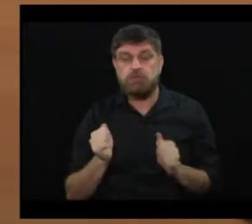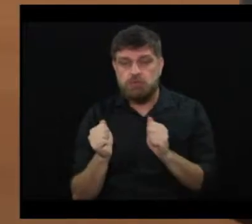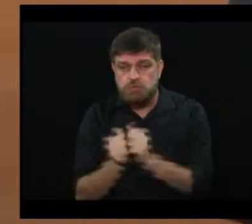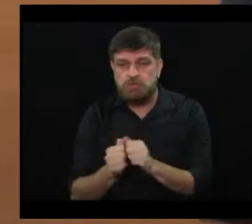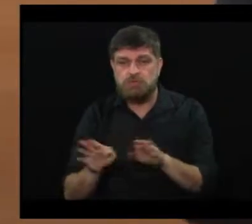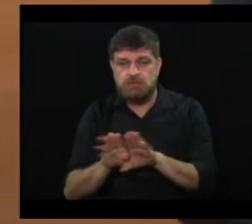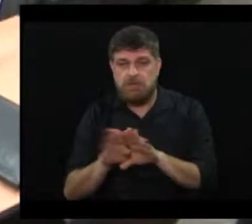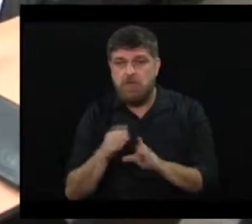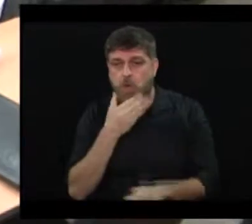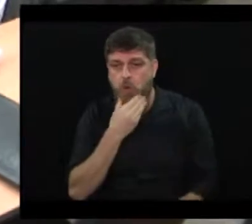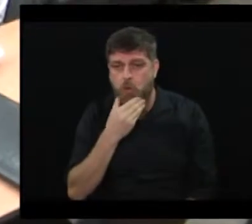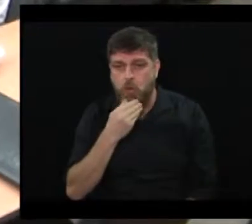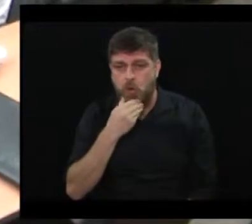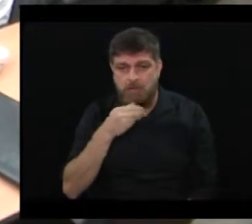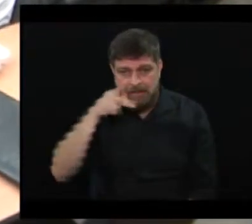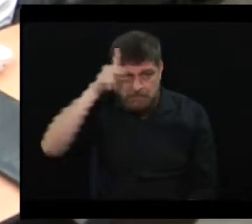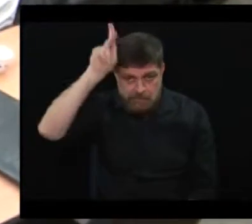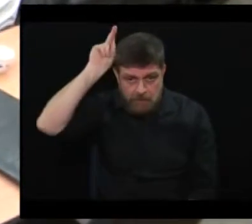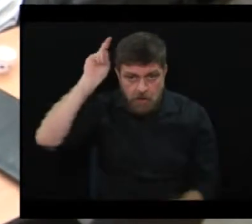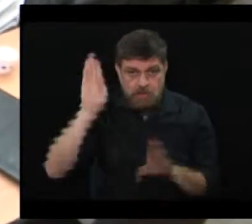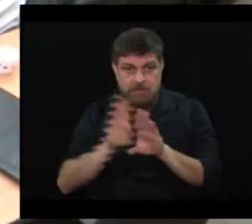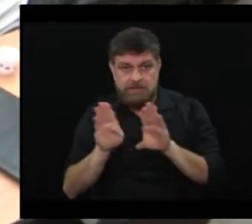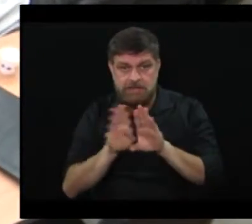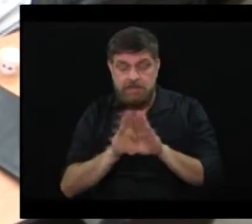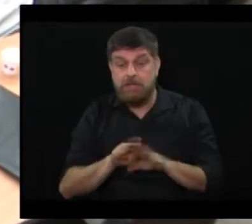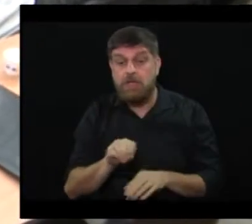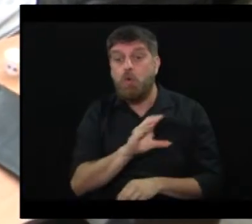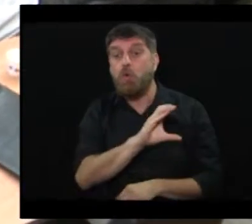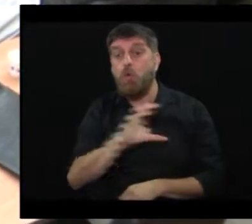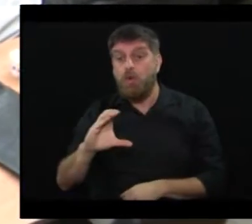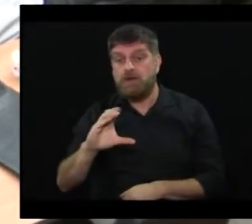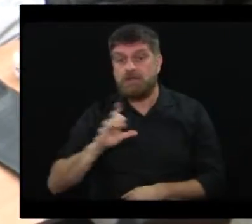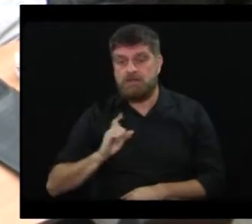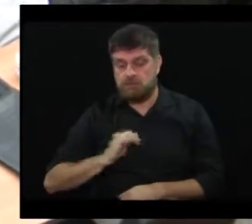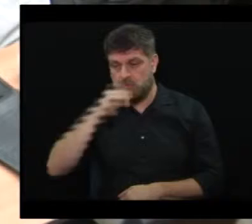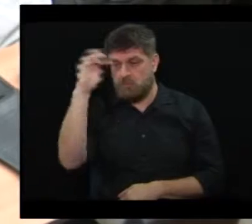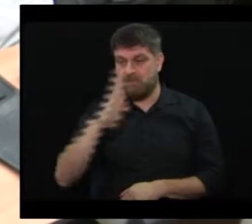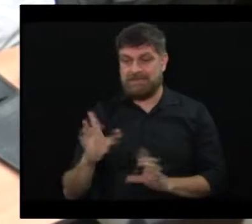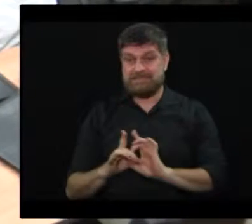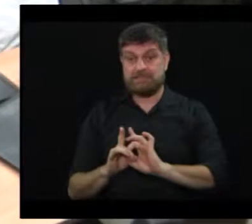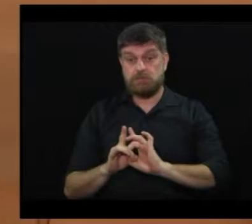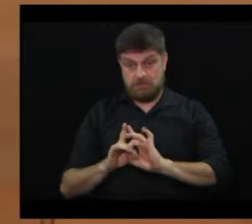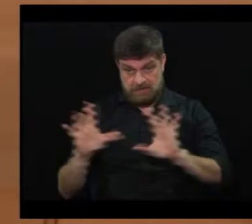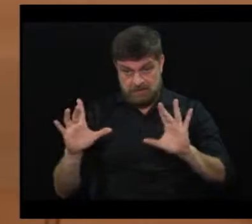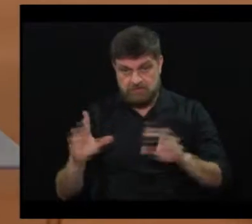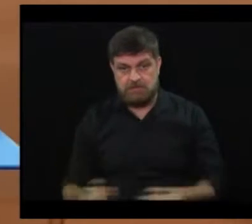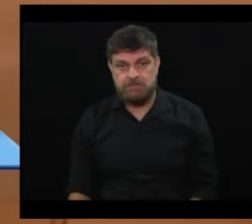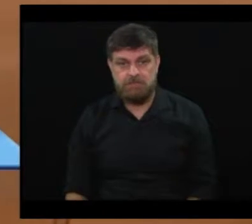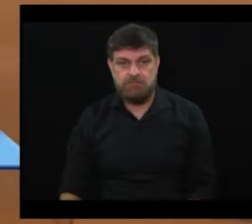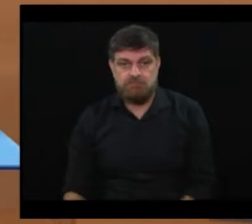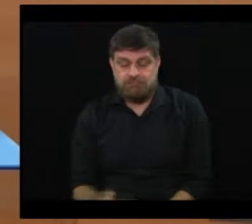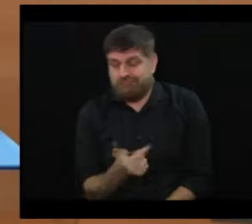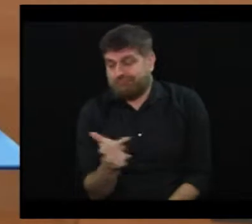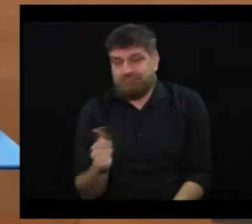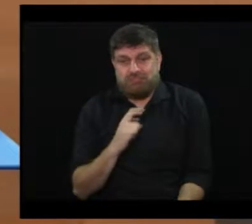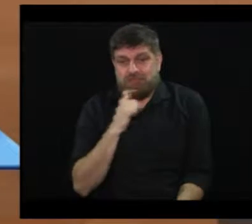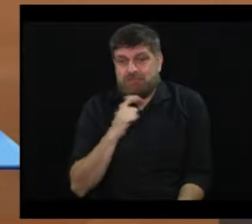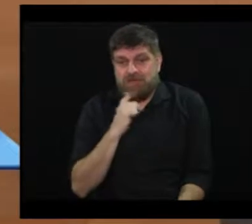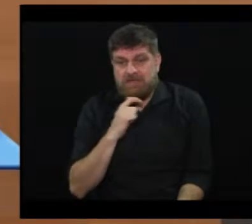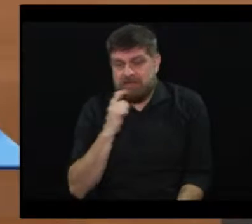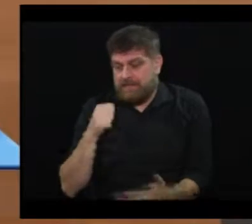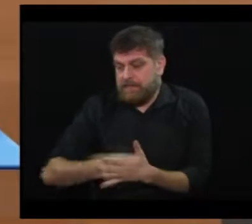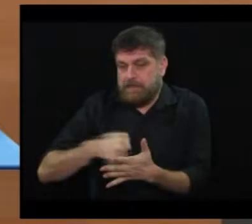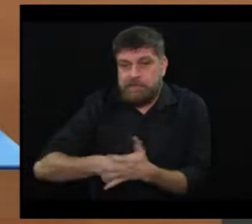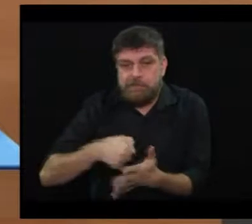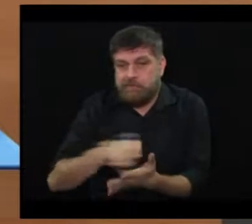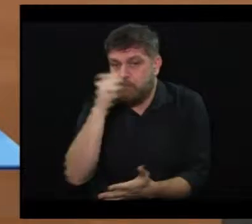participaram Paulo Gaspar e Marcelo Leão, coordenadores do Movimento Brasil Livre de Campinas. Não existe ninguém mais que defende o